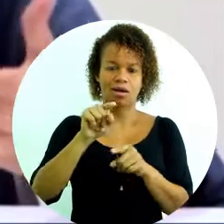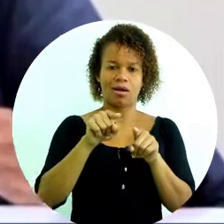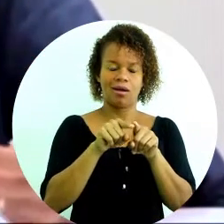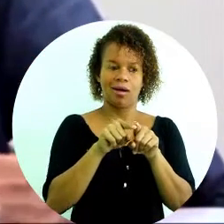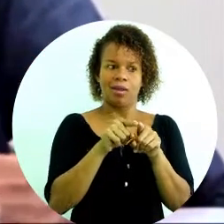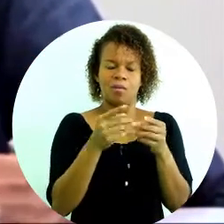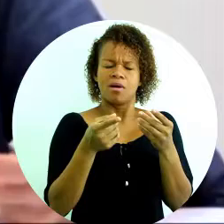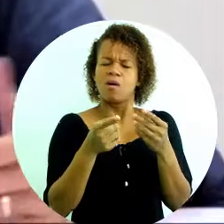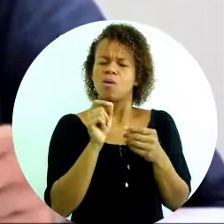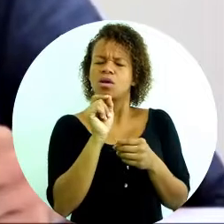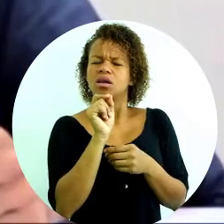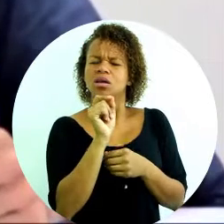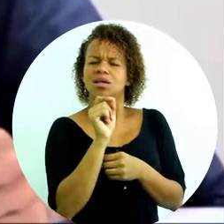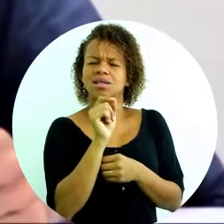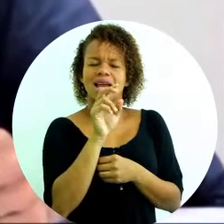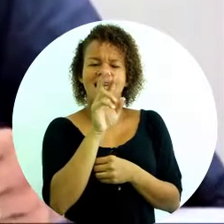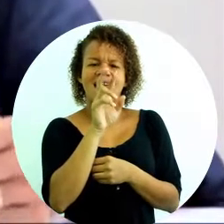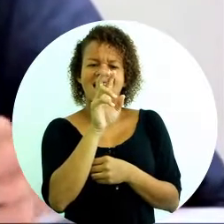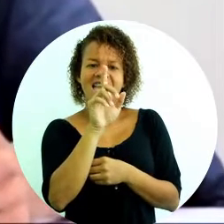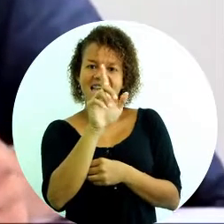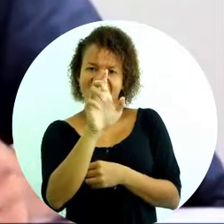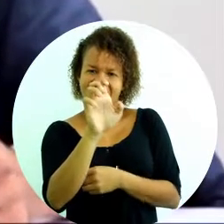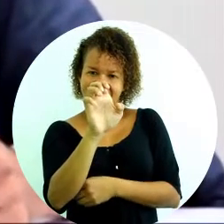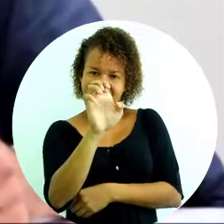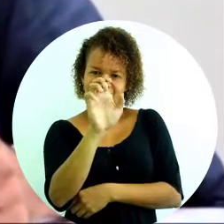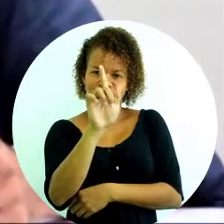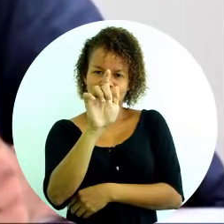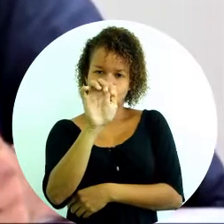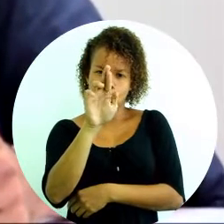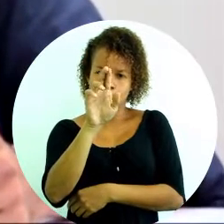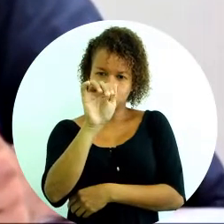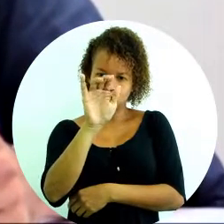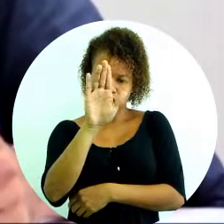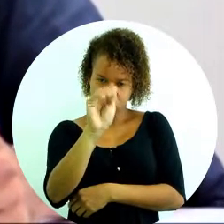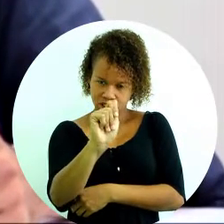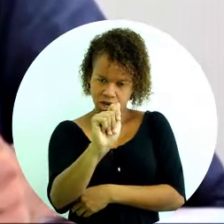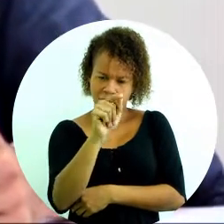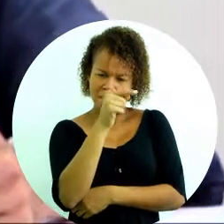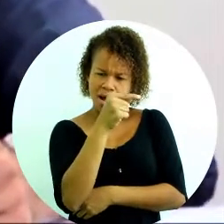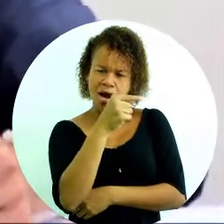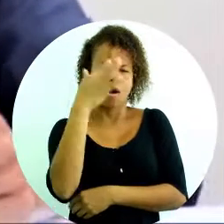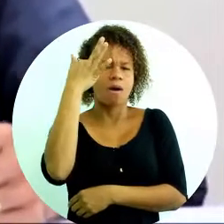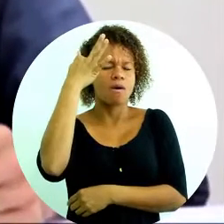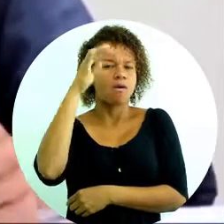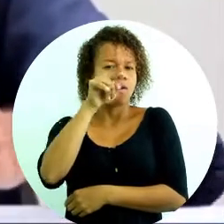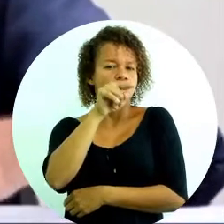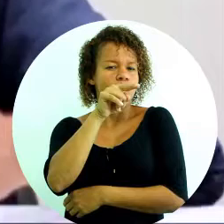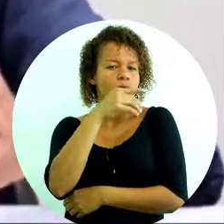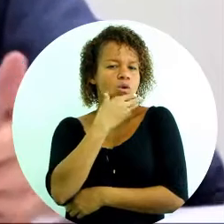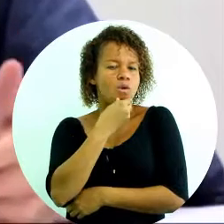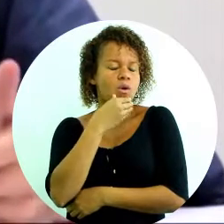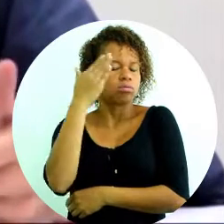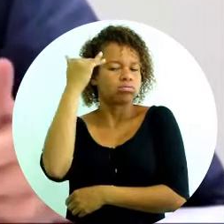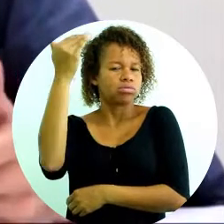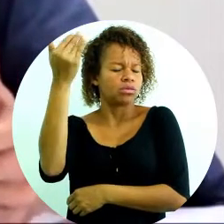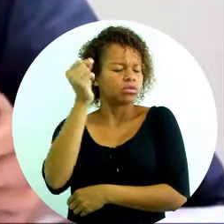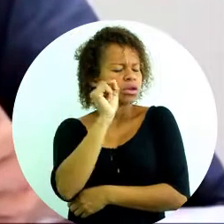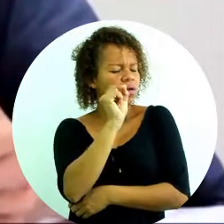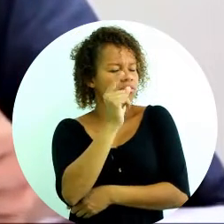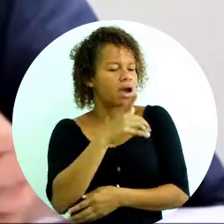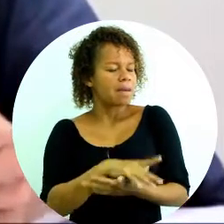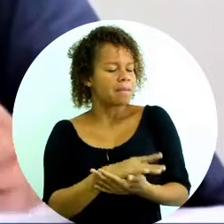hegemonia. Mas o que seria hegemonia para Gramsci? Segundo Gramsci, a